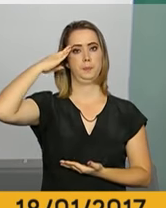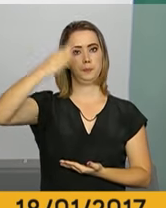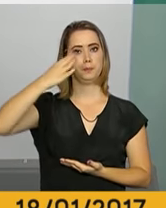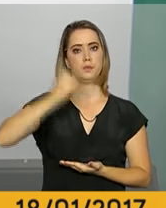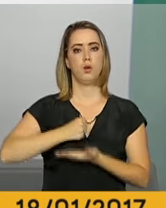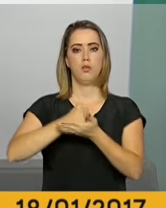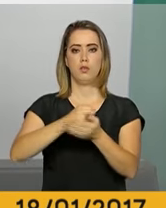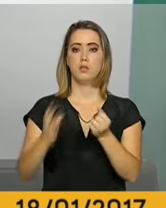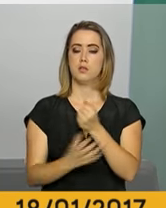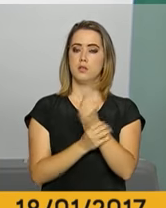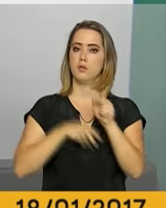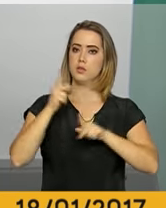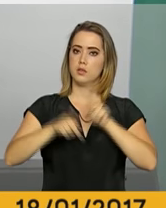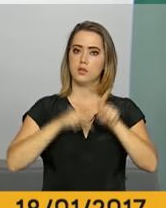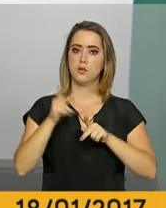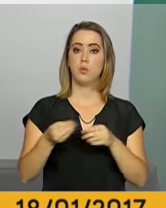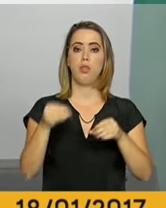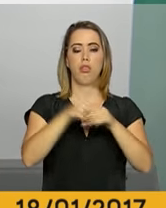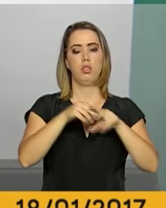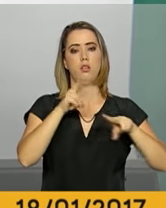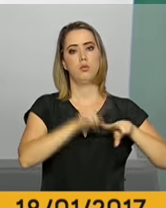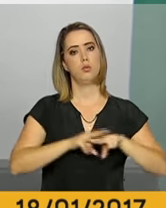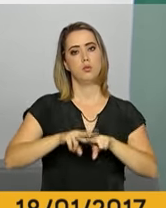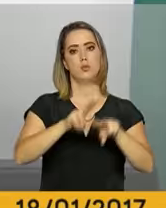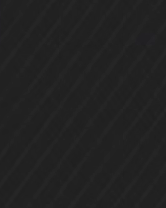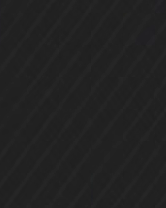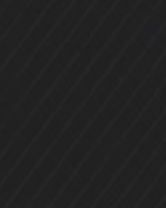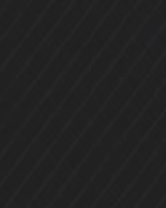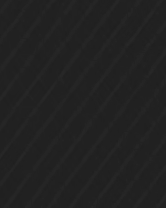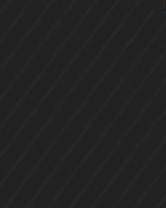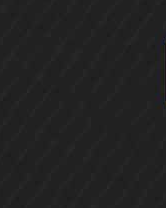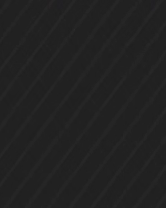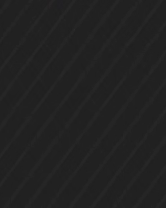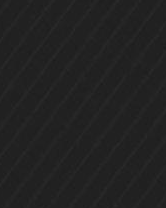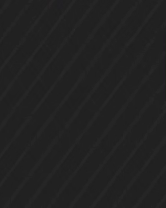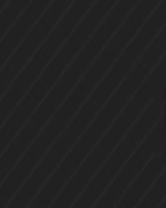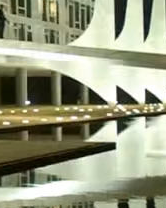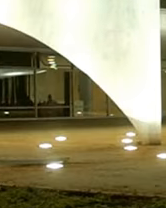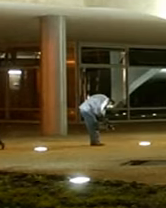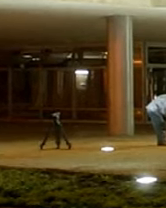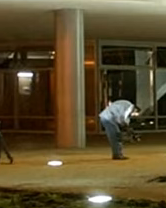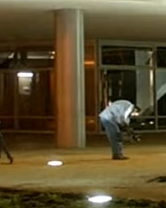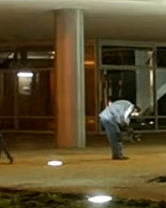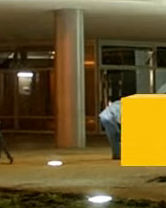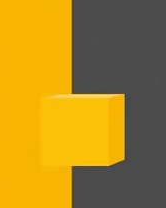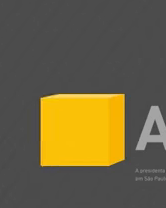serviço da segurança pública nos presídios e no país.